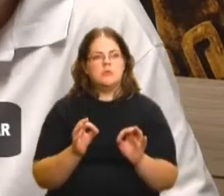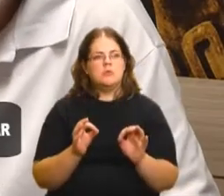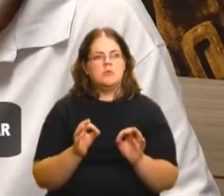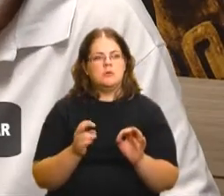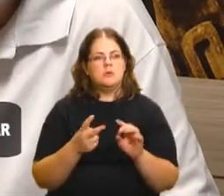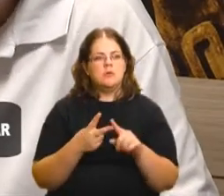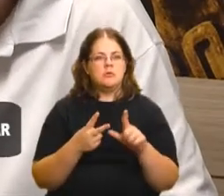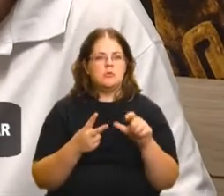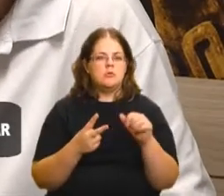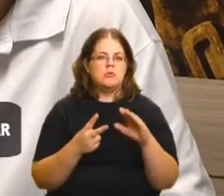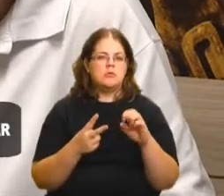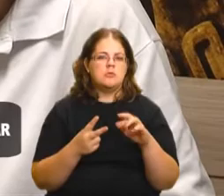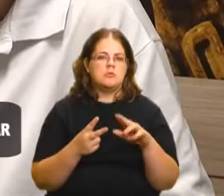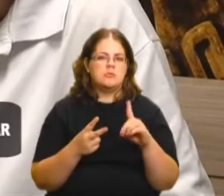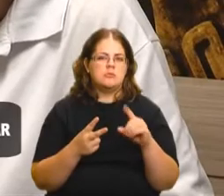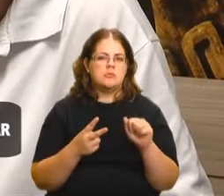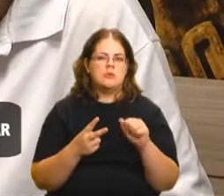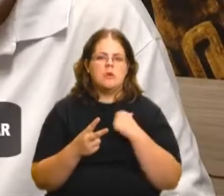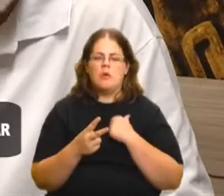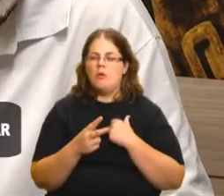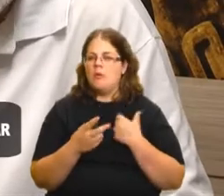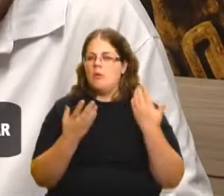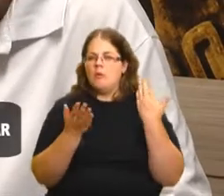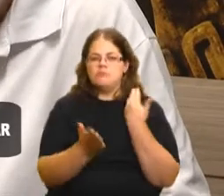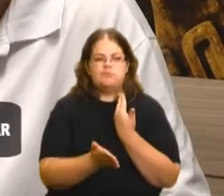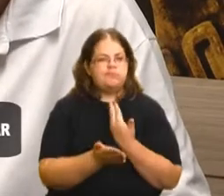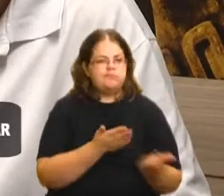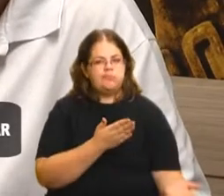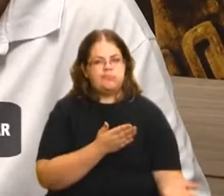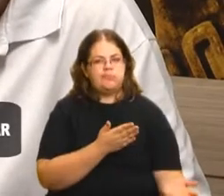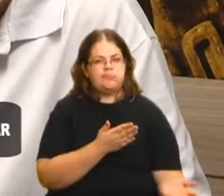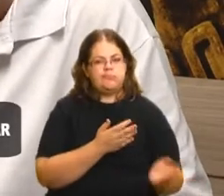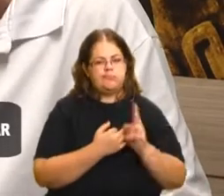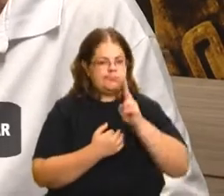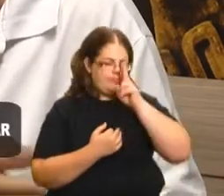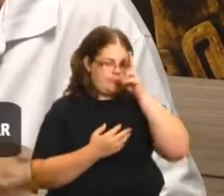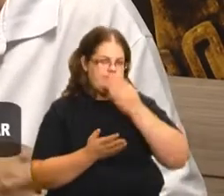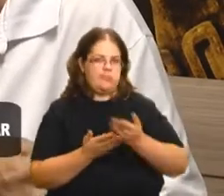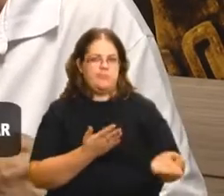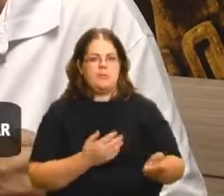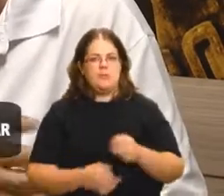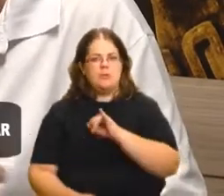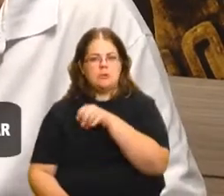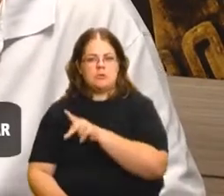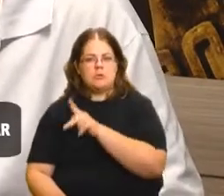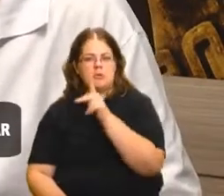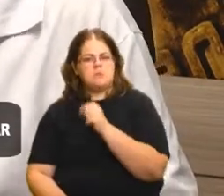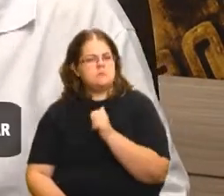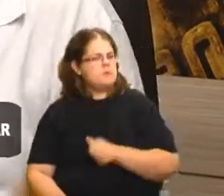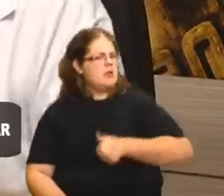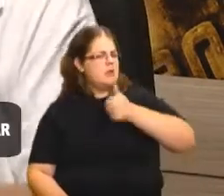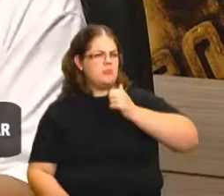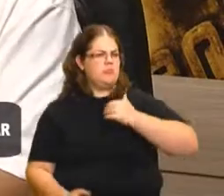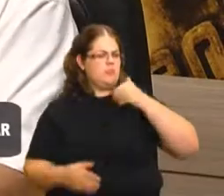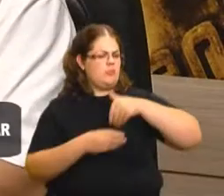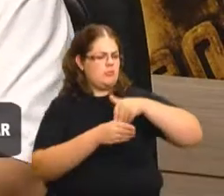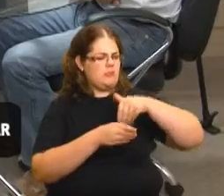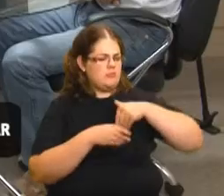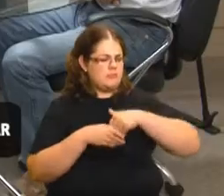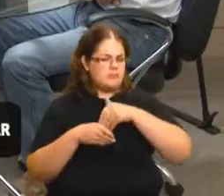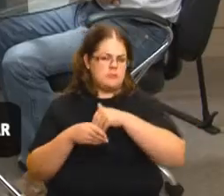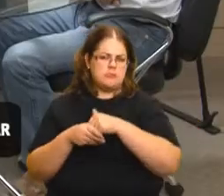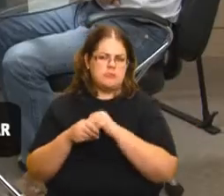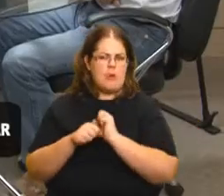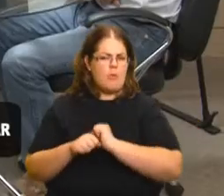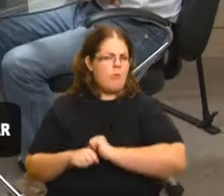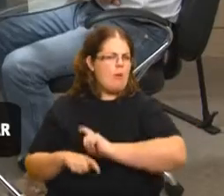cenário, o Lacerda ia ter uma derrota acachapante. Né? Porque o Juscelino ia pegar os votos desde uma direita